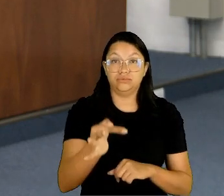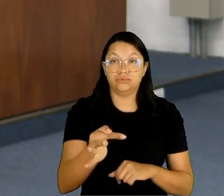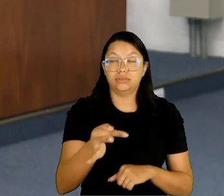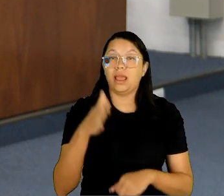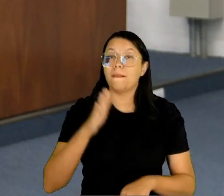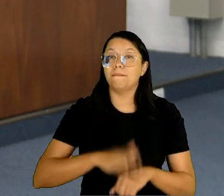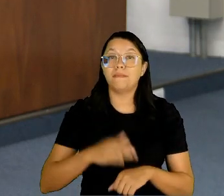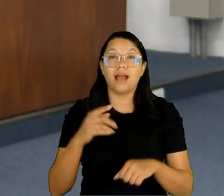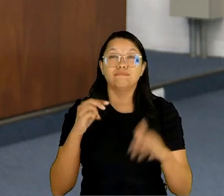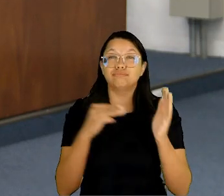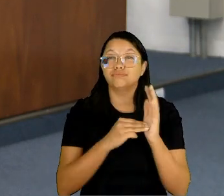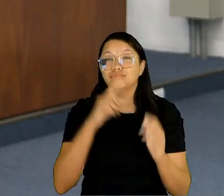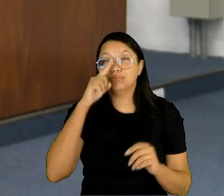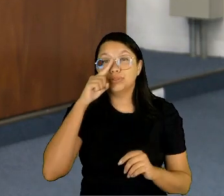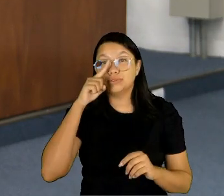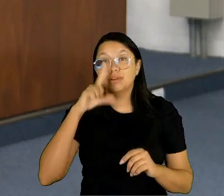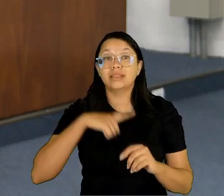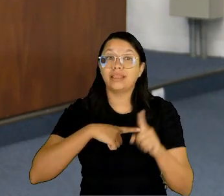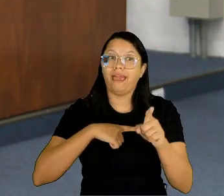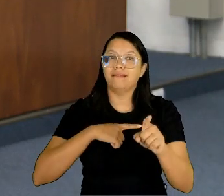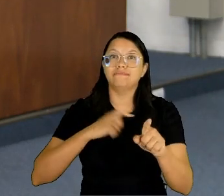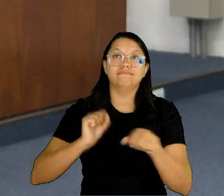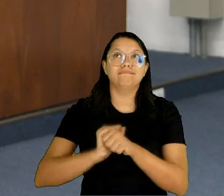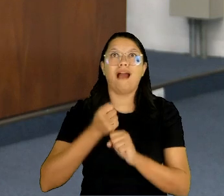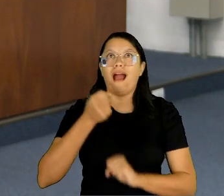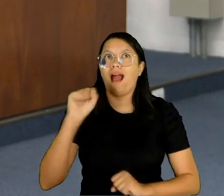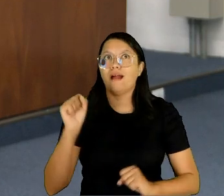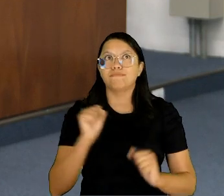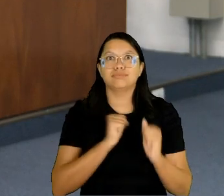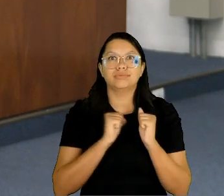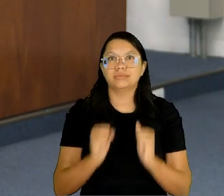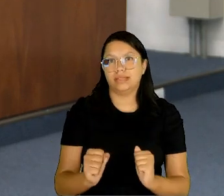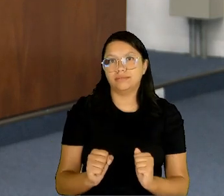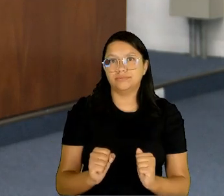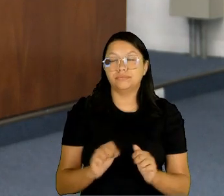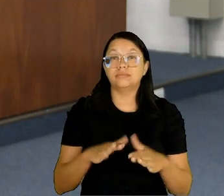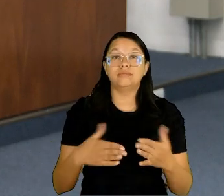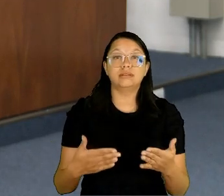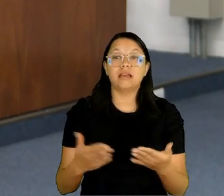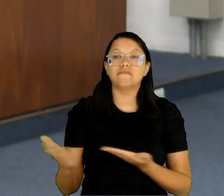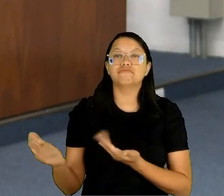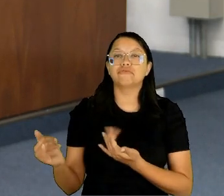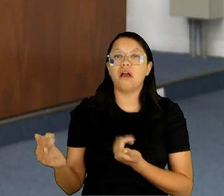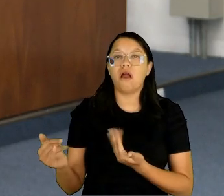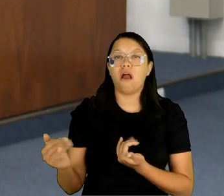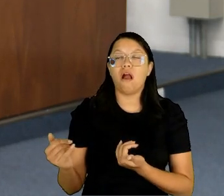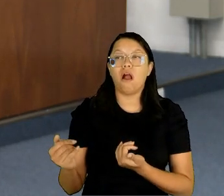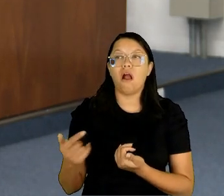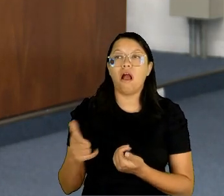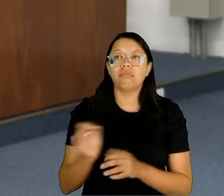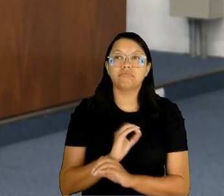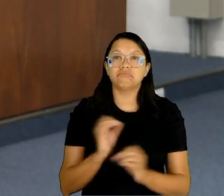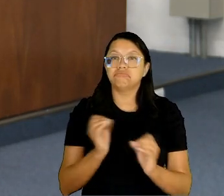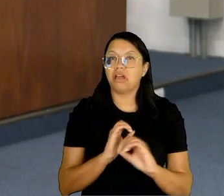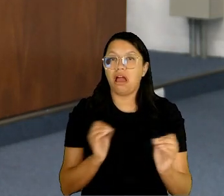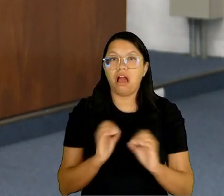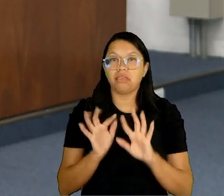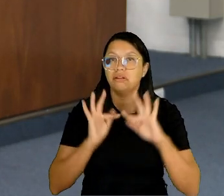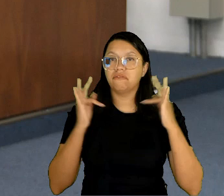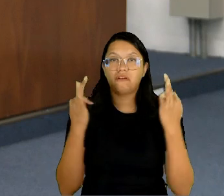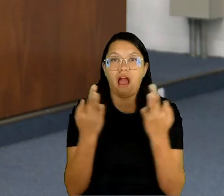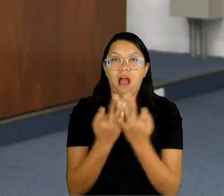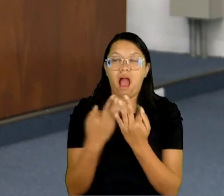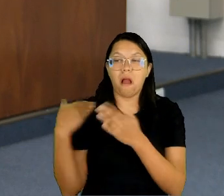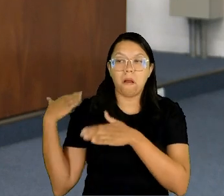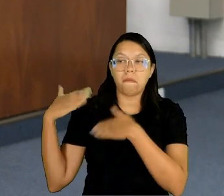futuro. E quanto mais fatores de risco esse paciente tem, maior é a chance dele. Então, o paciente jovem, que não tem nenhum